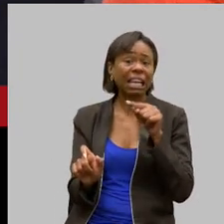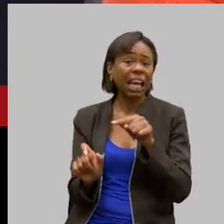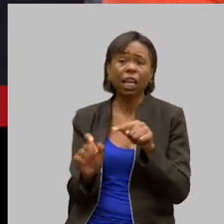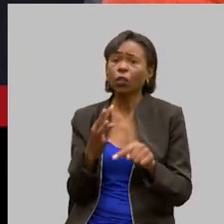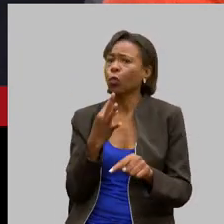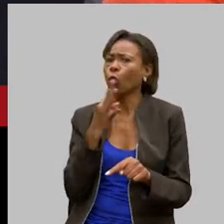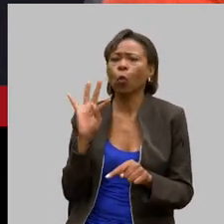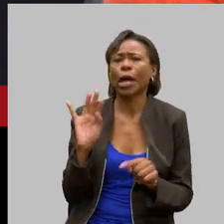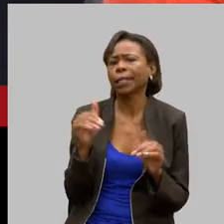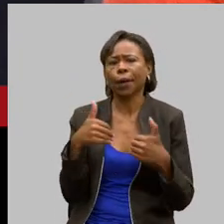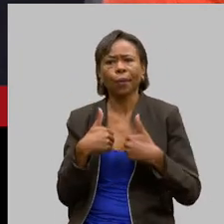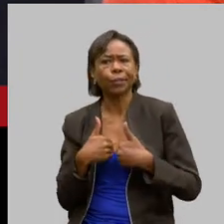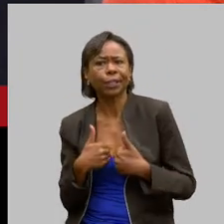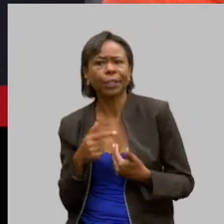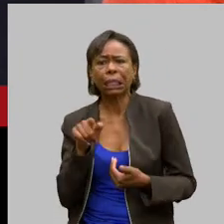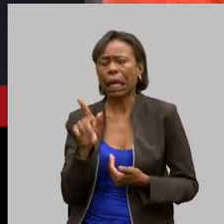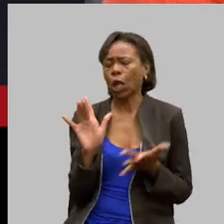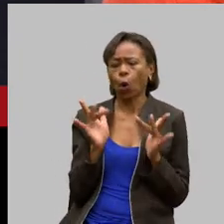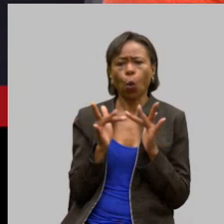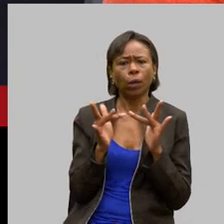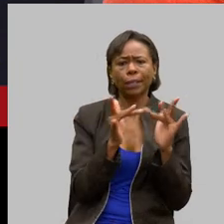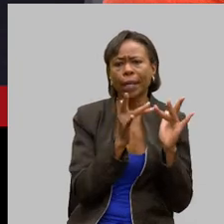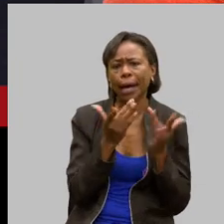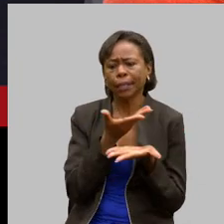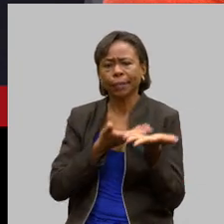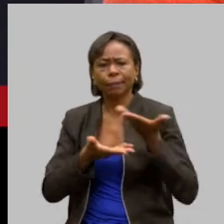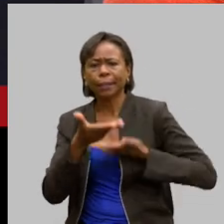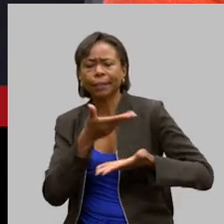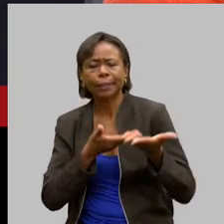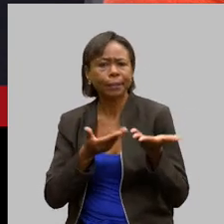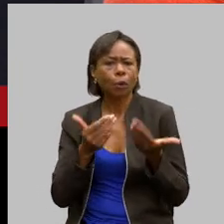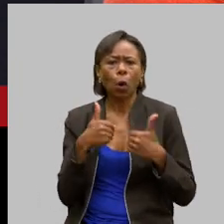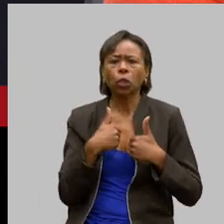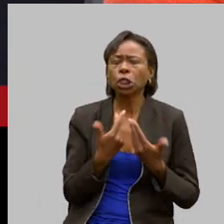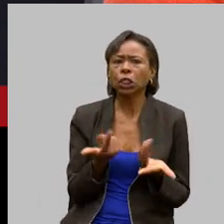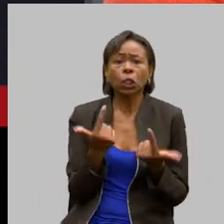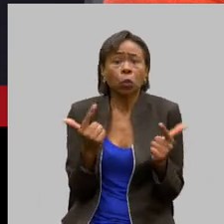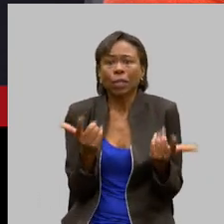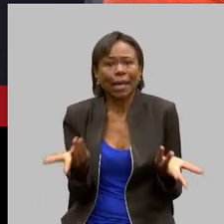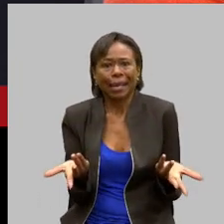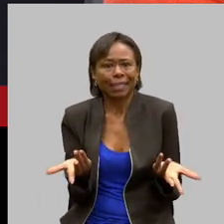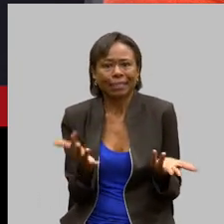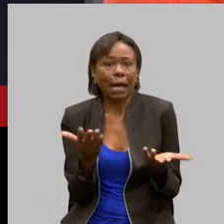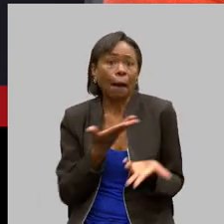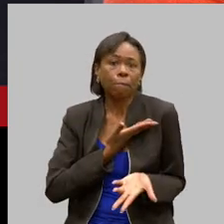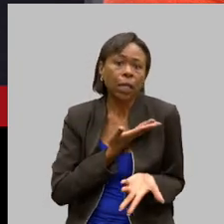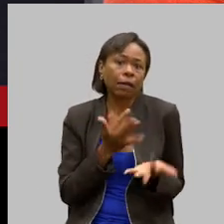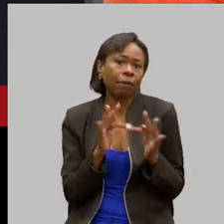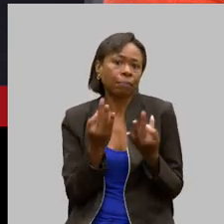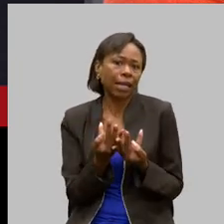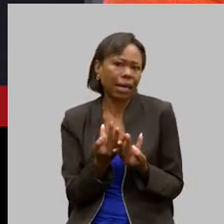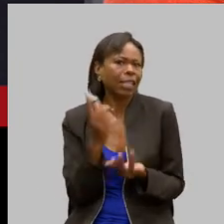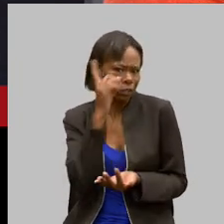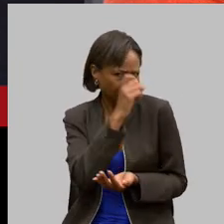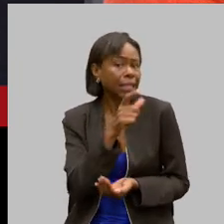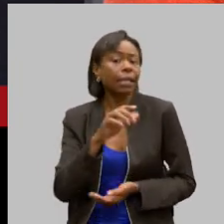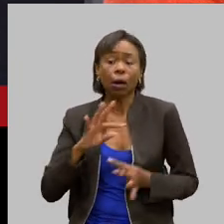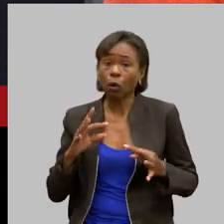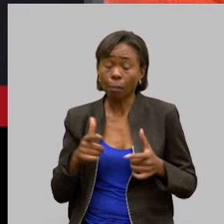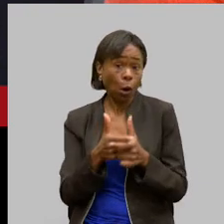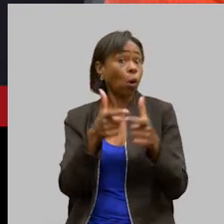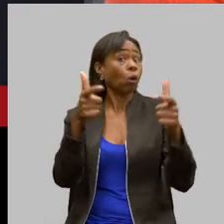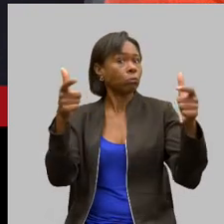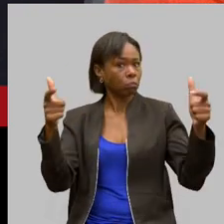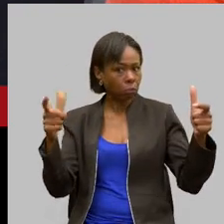autismo que ela não tem contato ou vivência com autista seja amigo seja familiar enfim tá cada vez